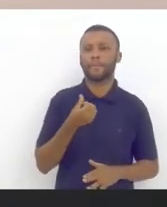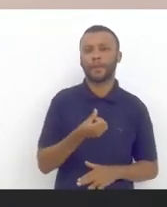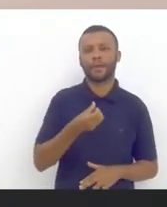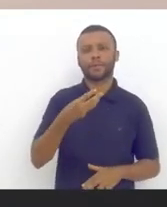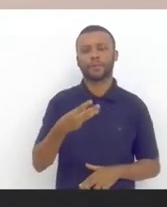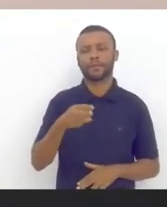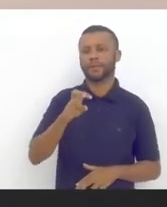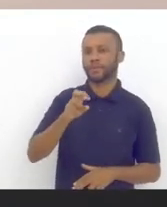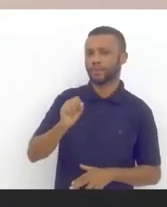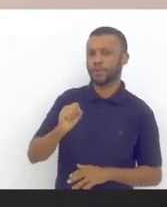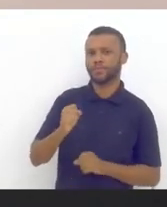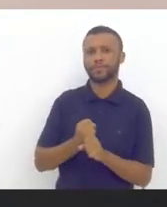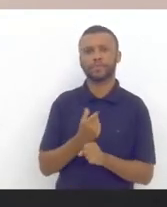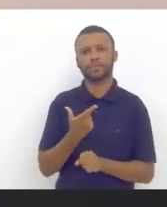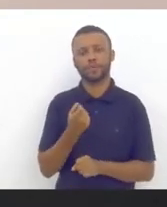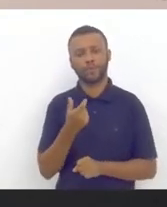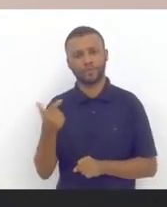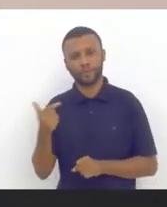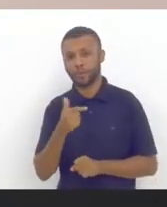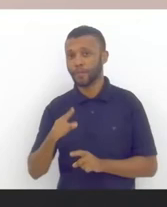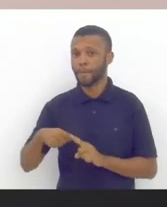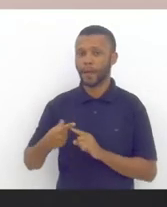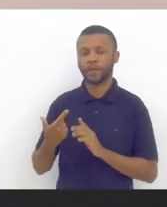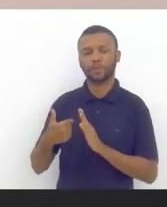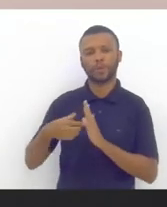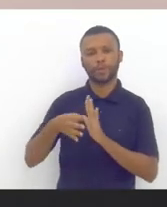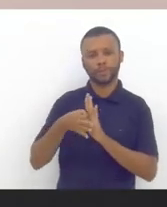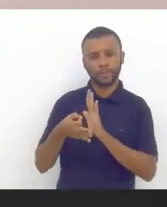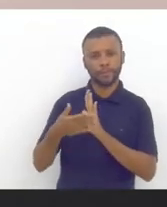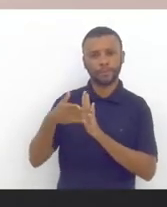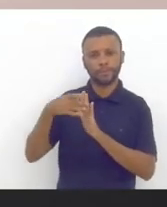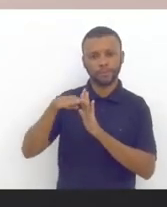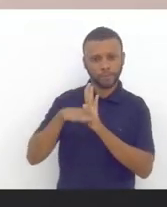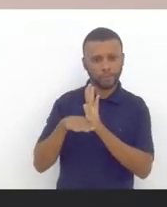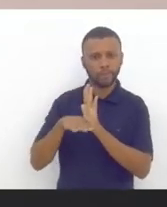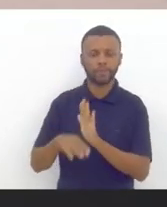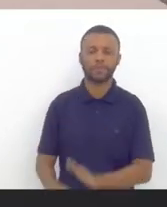6358 de 22 e suas emendas. Reunião dois deputados.